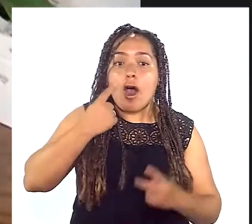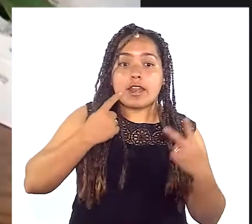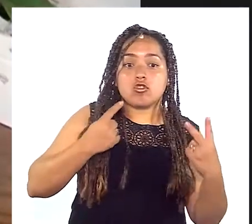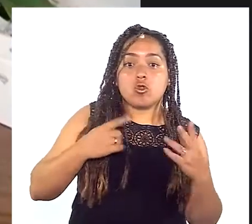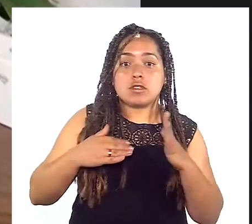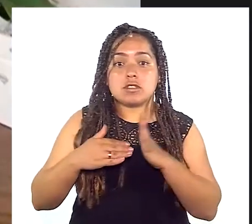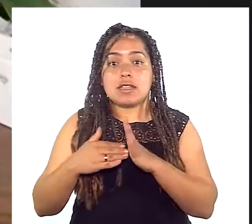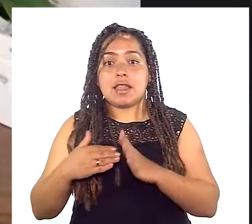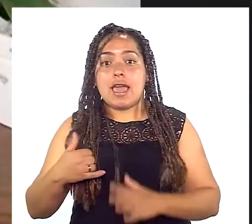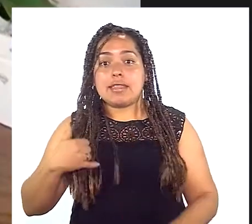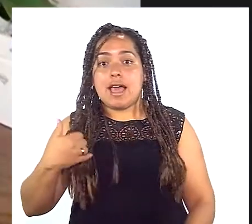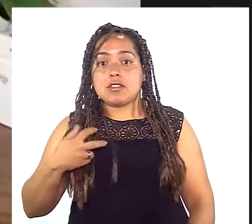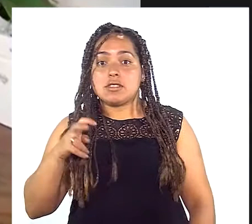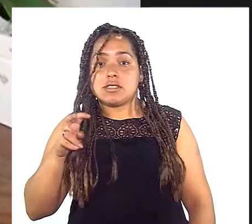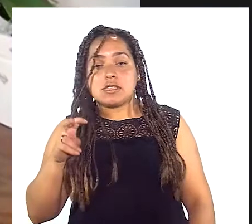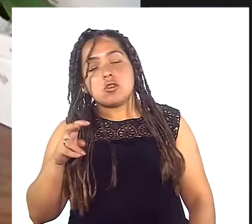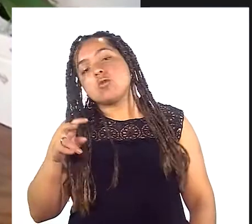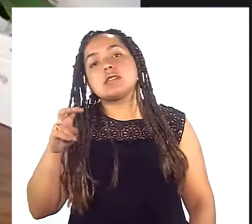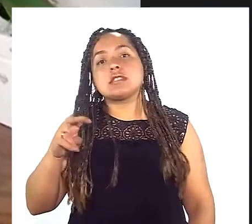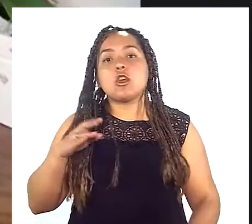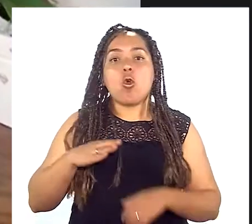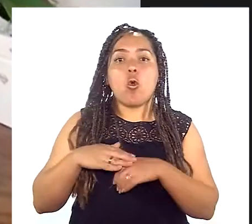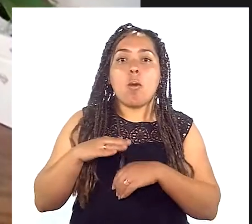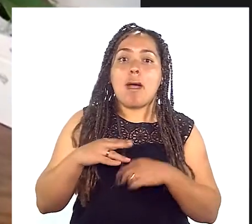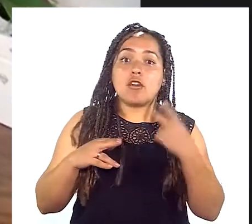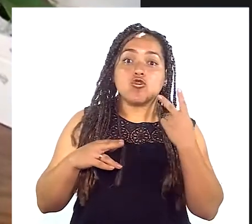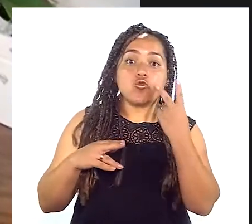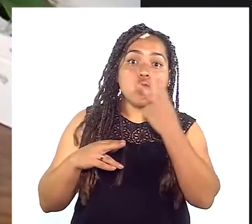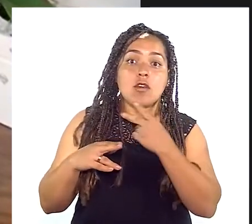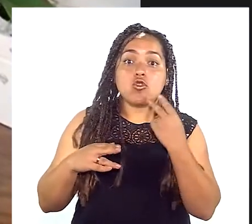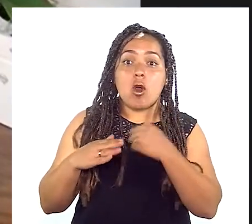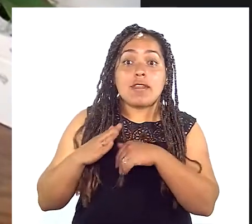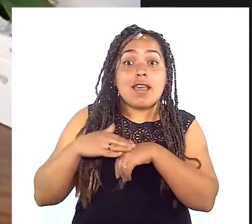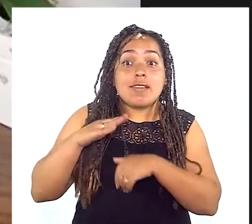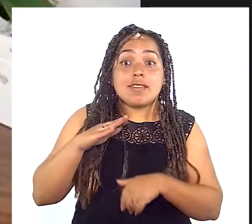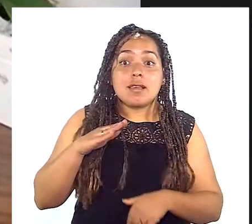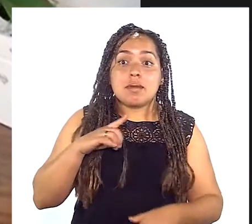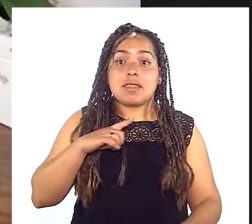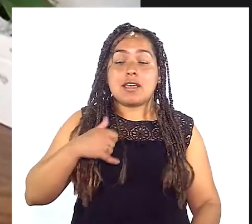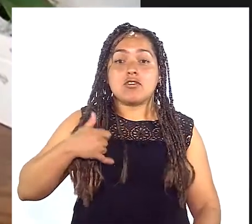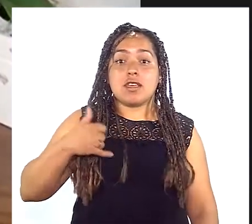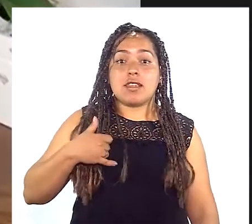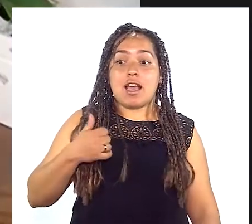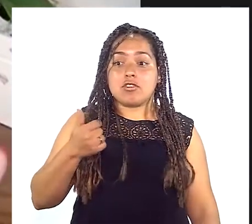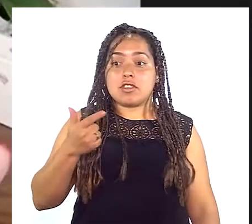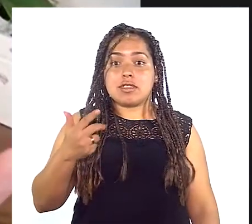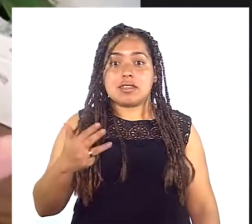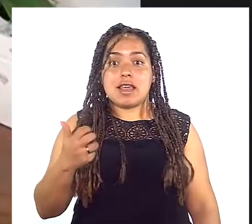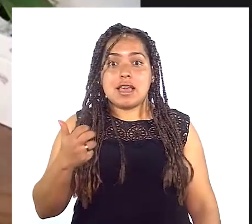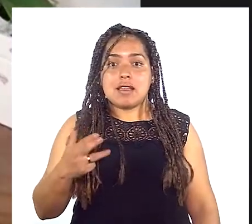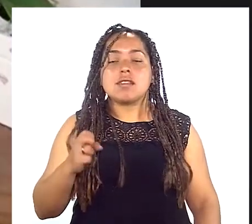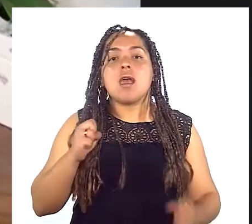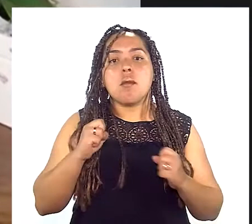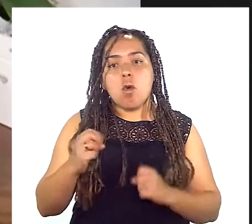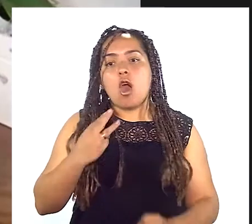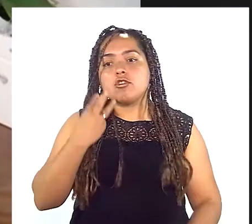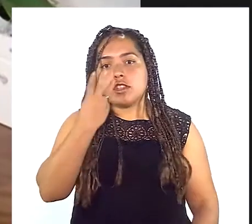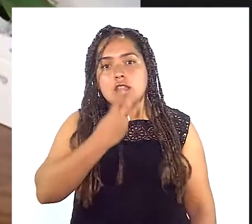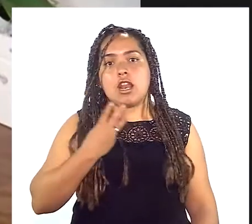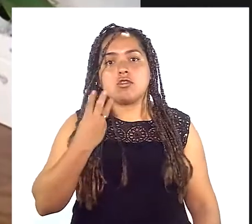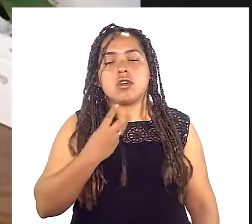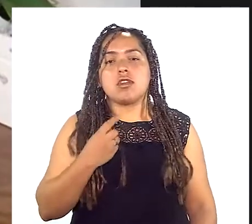no máximo por dia, e acima de 12 anos, 3 horas por dia. E esse ano foi tudo por água abaixo, porque nós